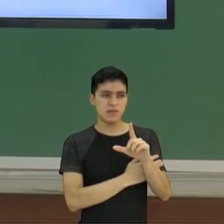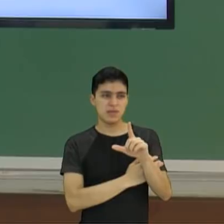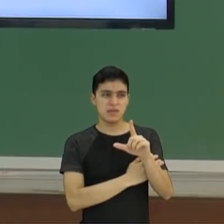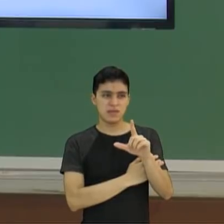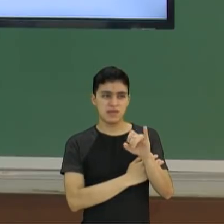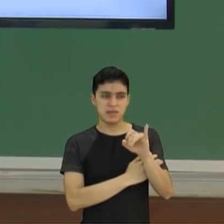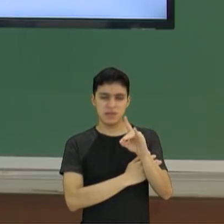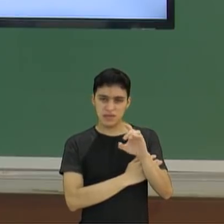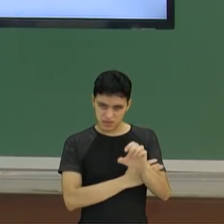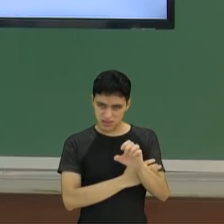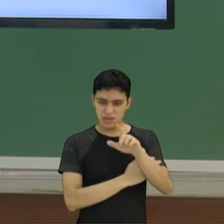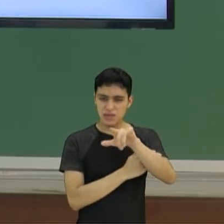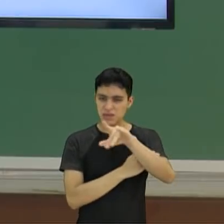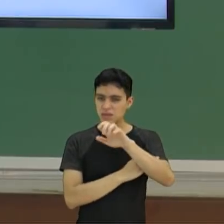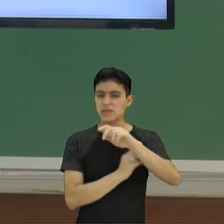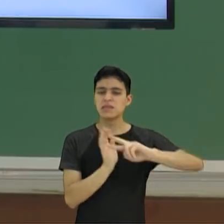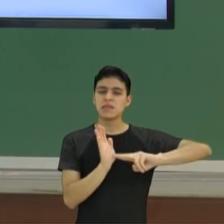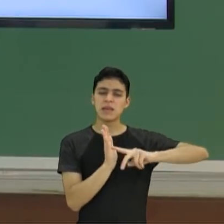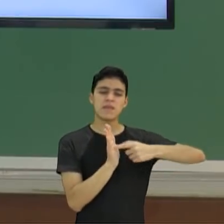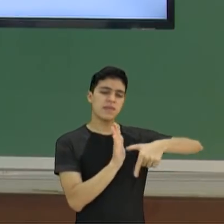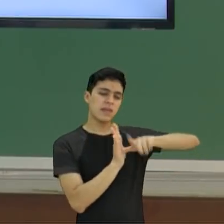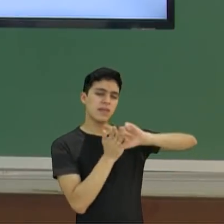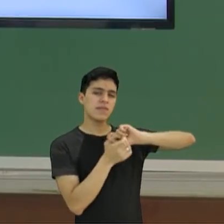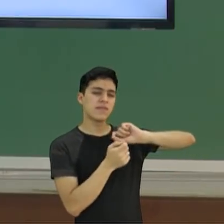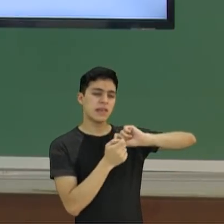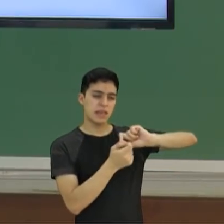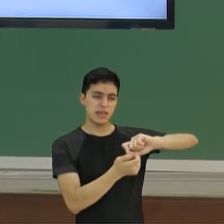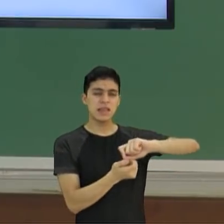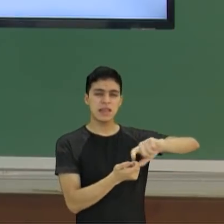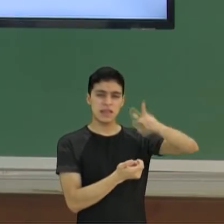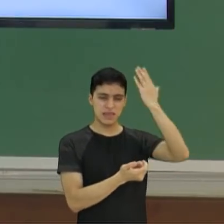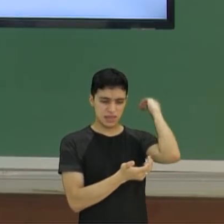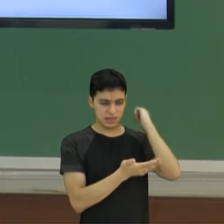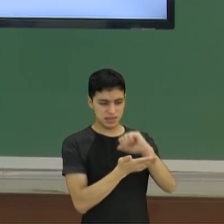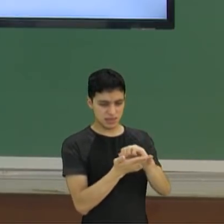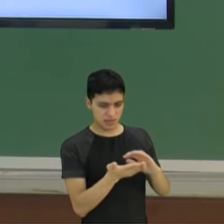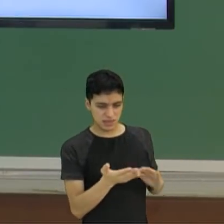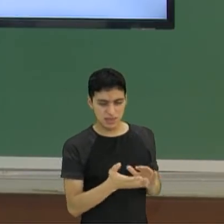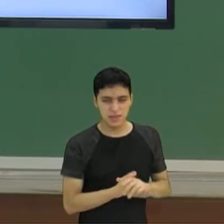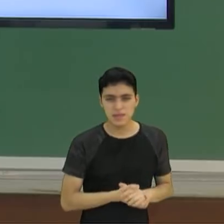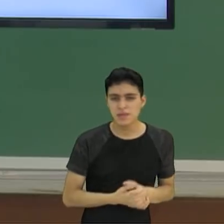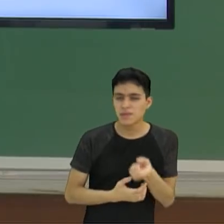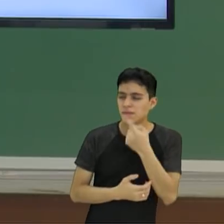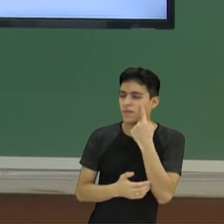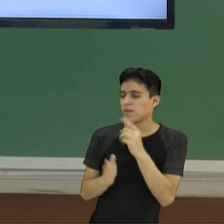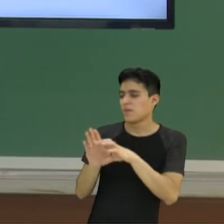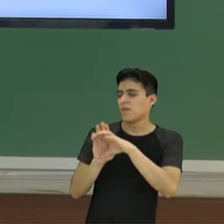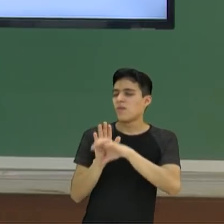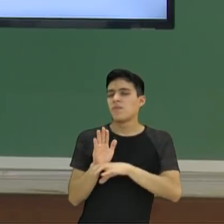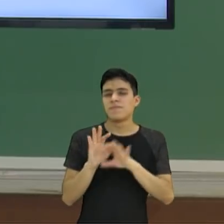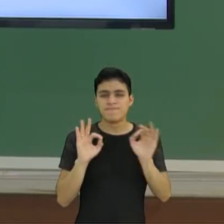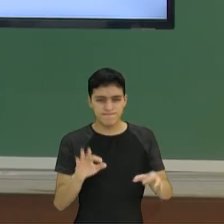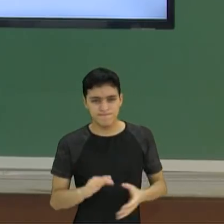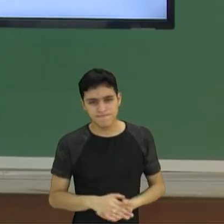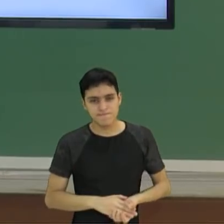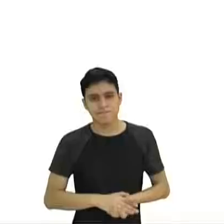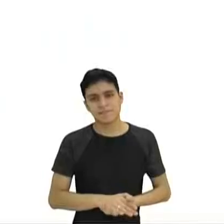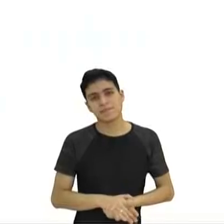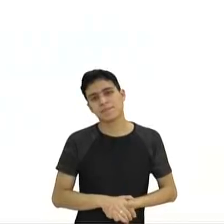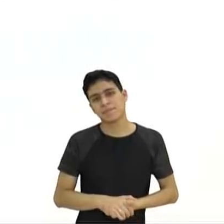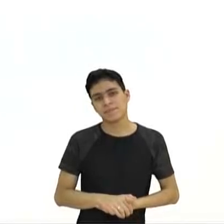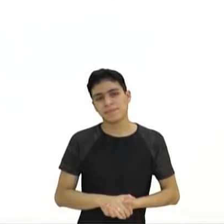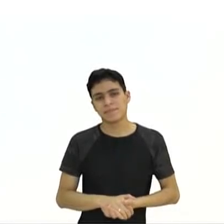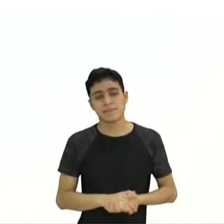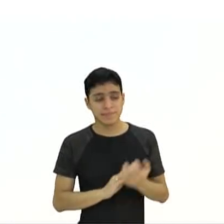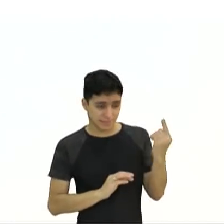que é o lead? Como eu disse, é o que nós acabamos de fazer nos exercícios. Veja comigo o conceito propriamente dito.